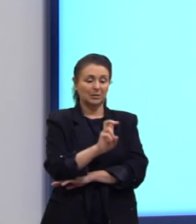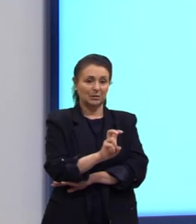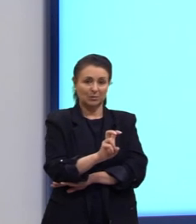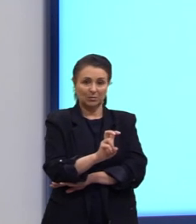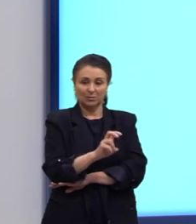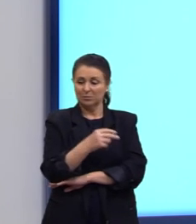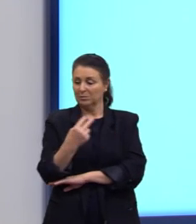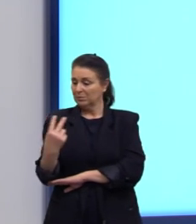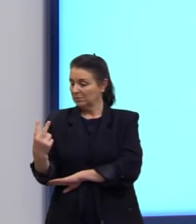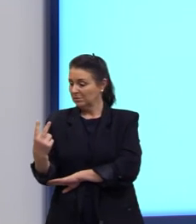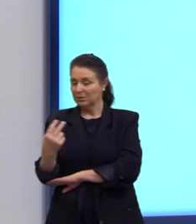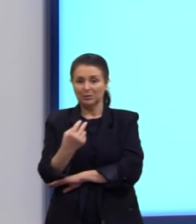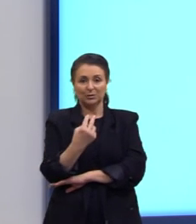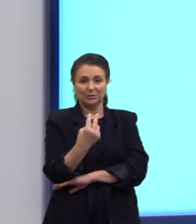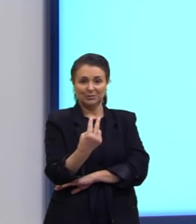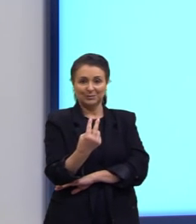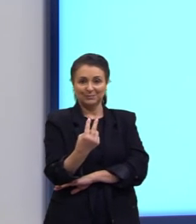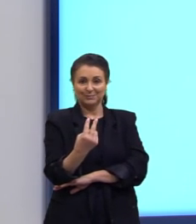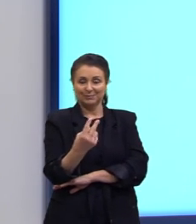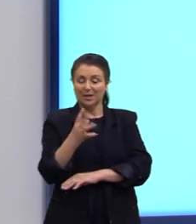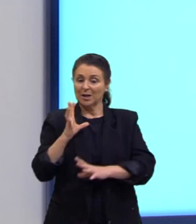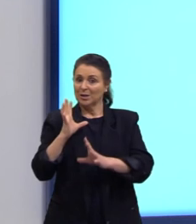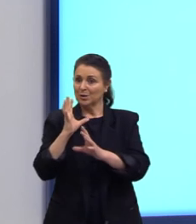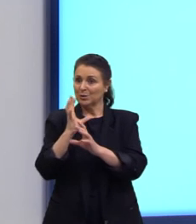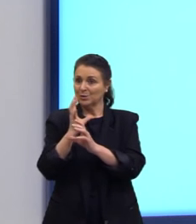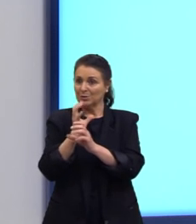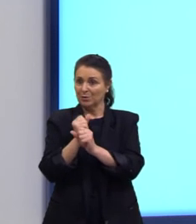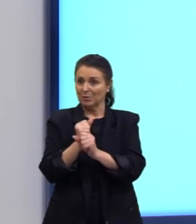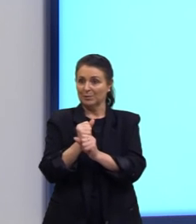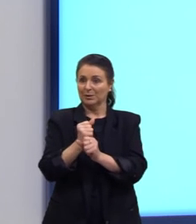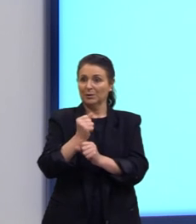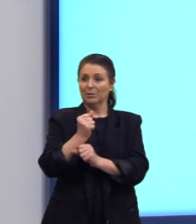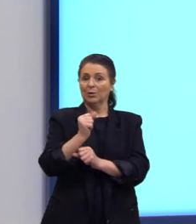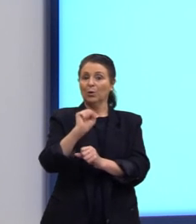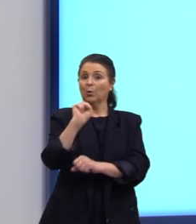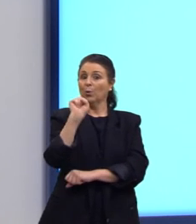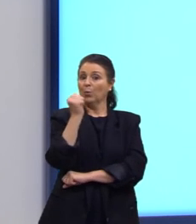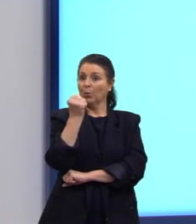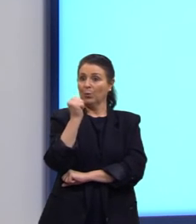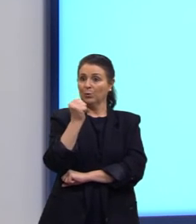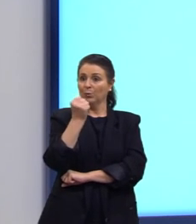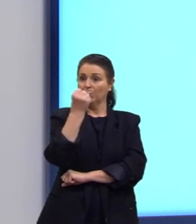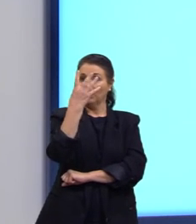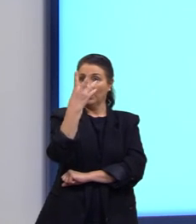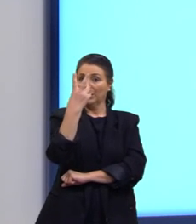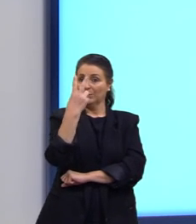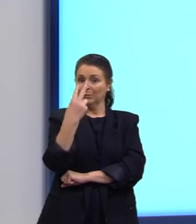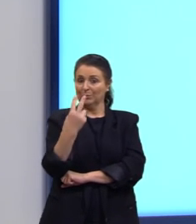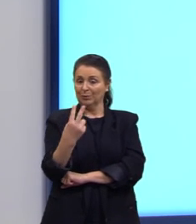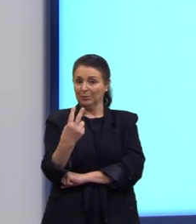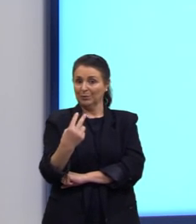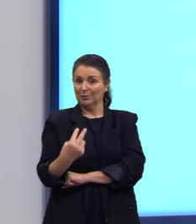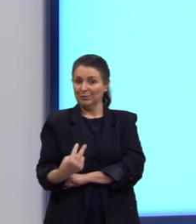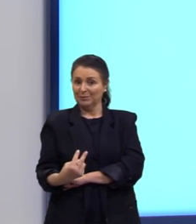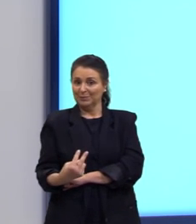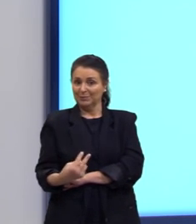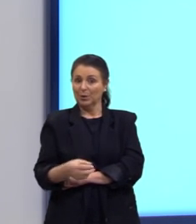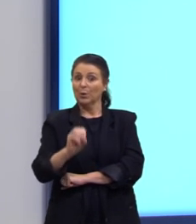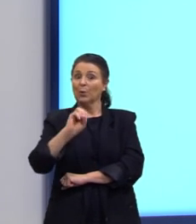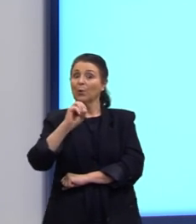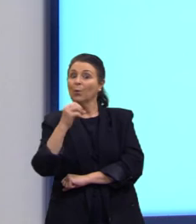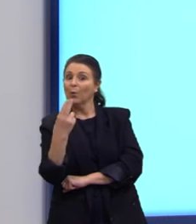dois foram dois então somando os valores nós teríamos oito ou então 80 famílias né